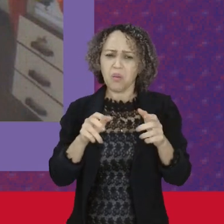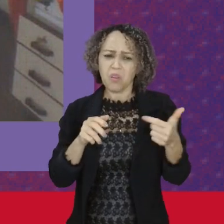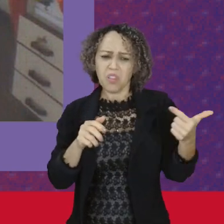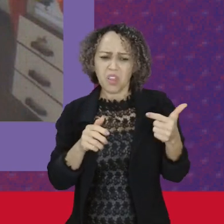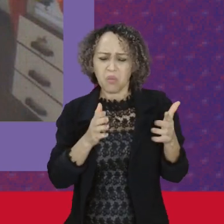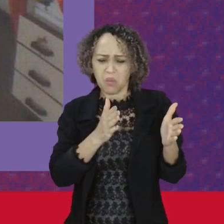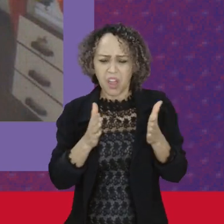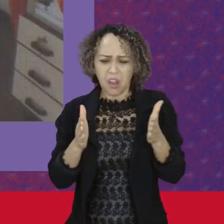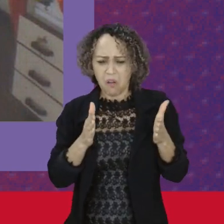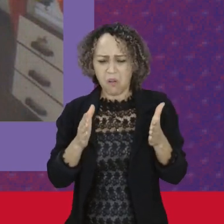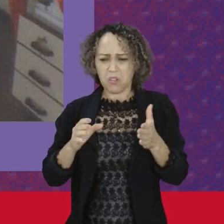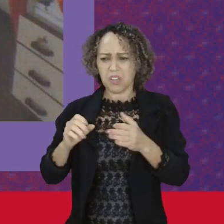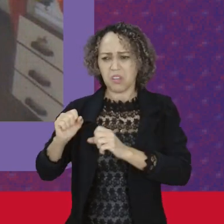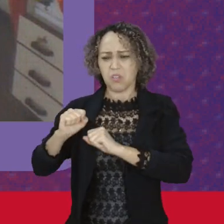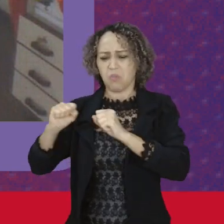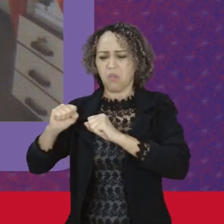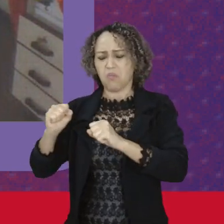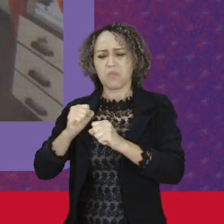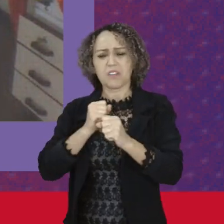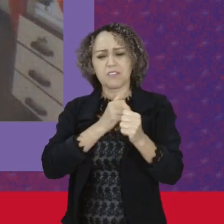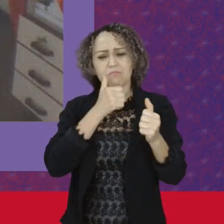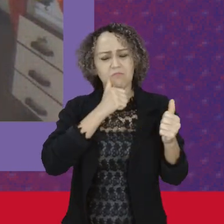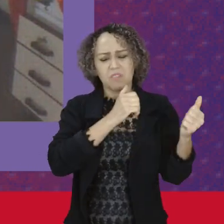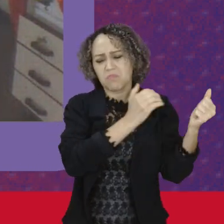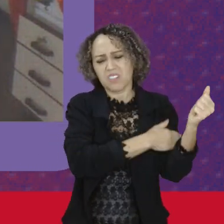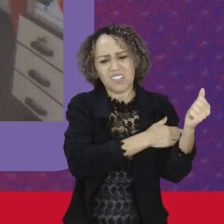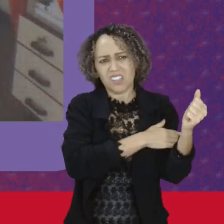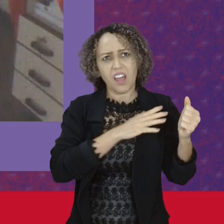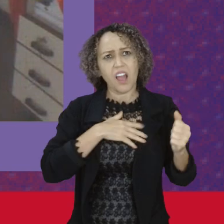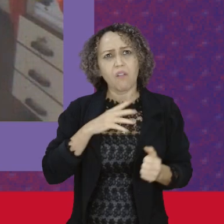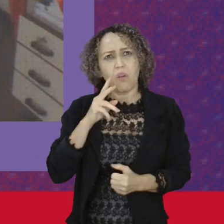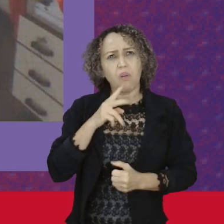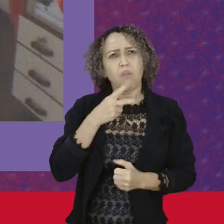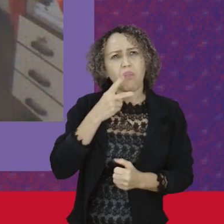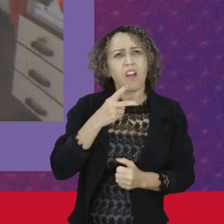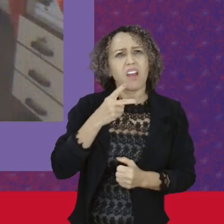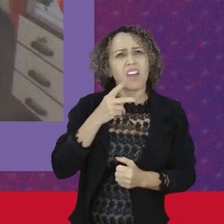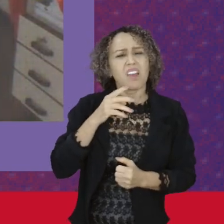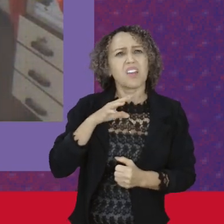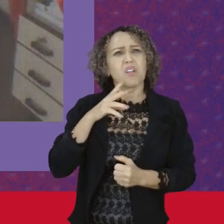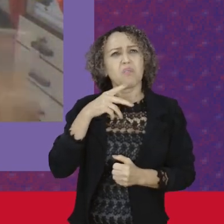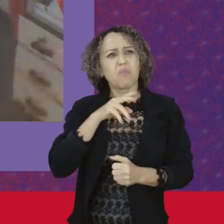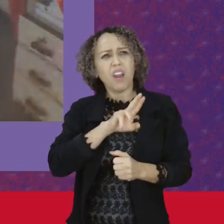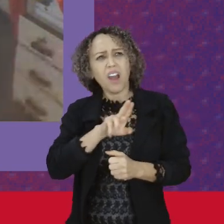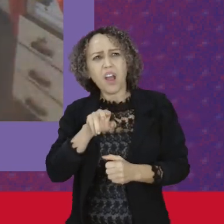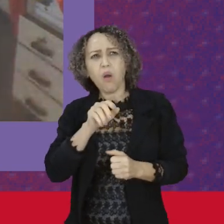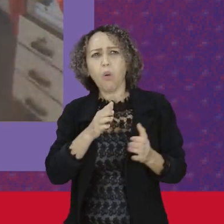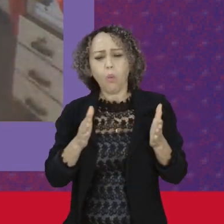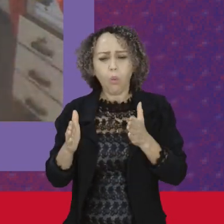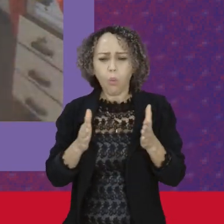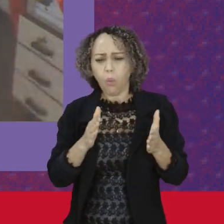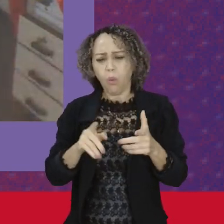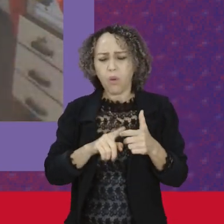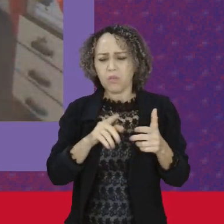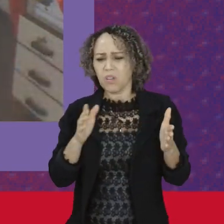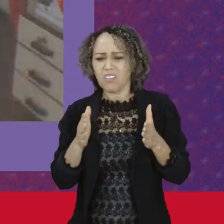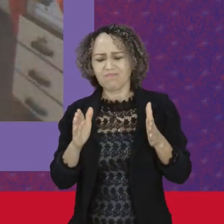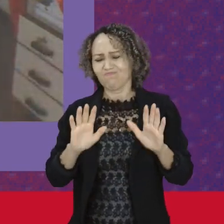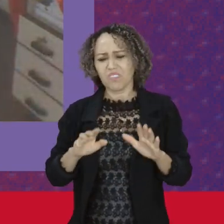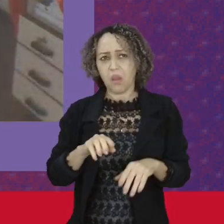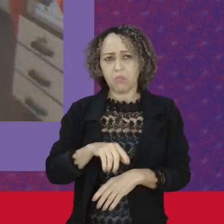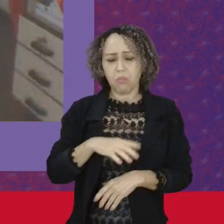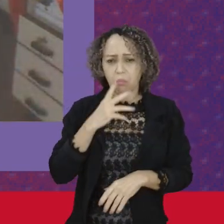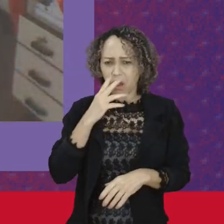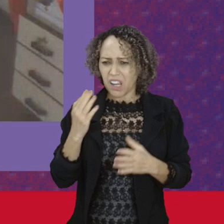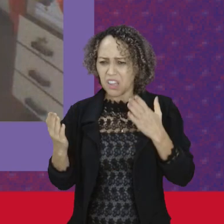eu comecei a achar que é muita naturalização, parece onda é uma coisa do mar, né? Sobe, desce, e nós